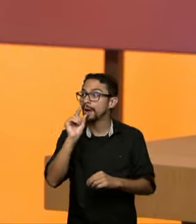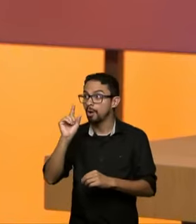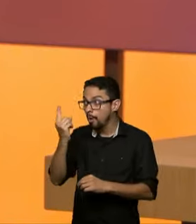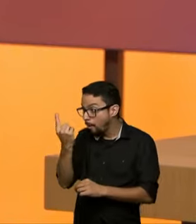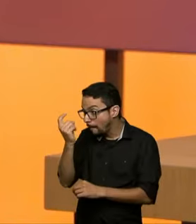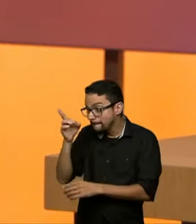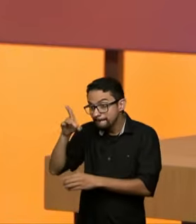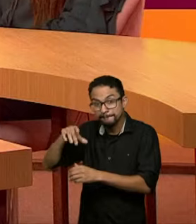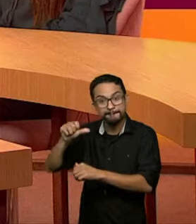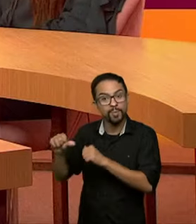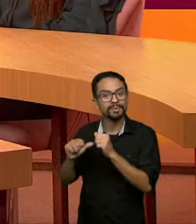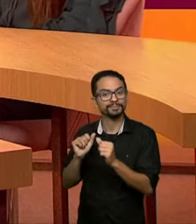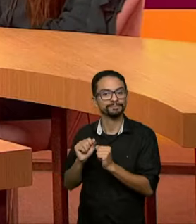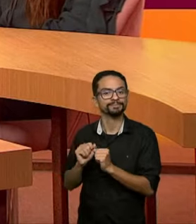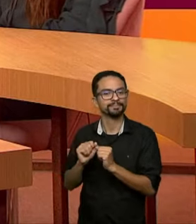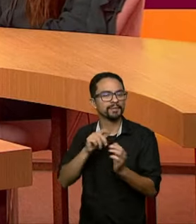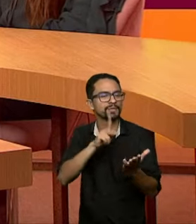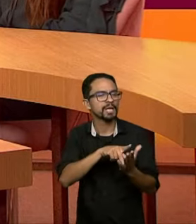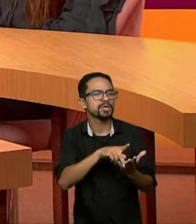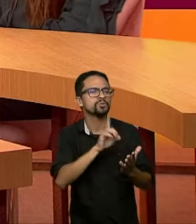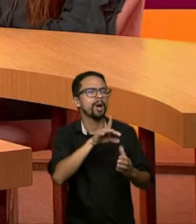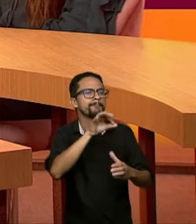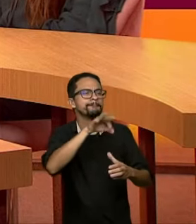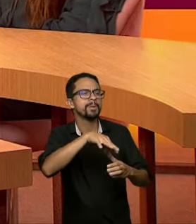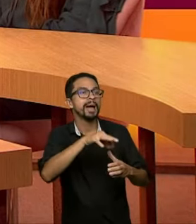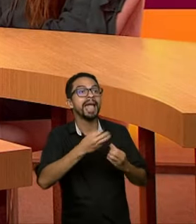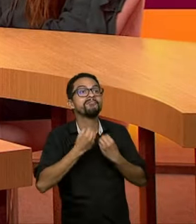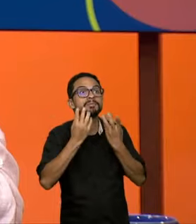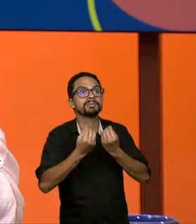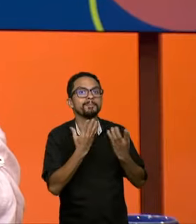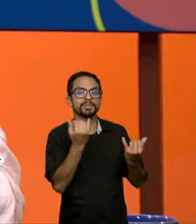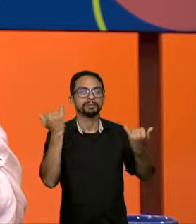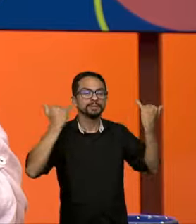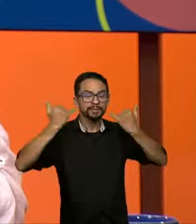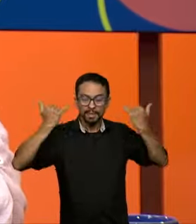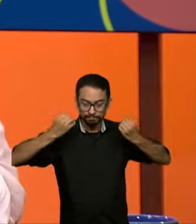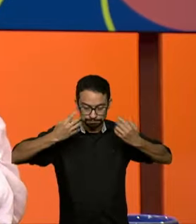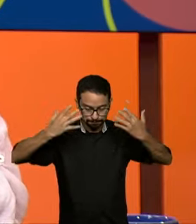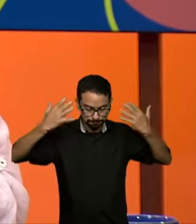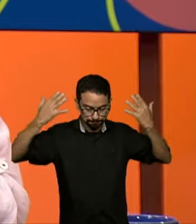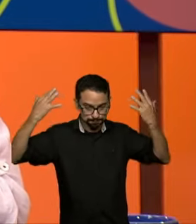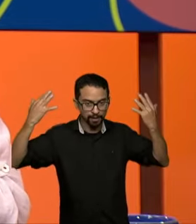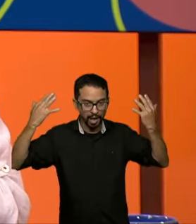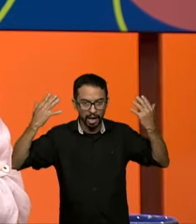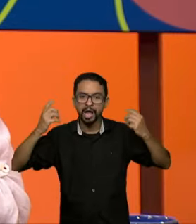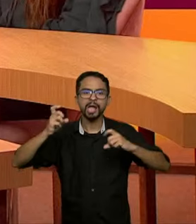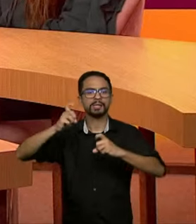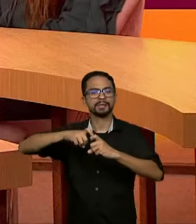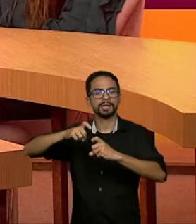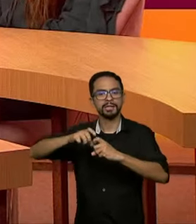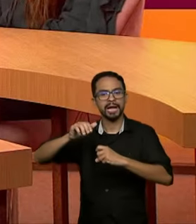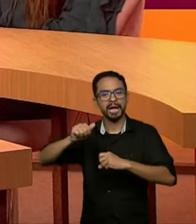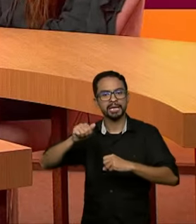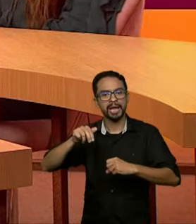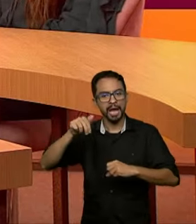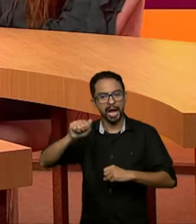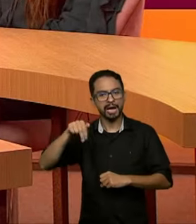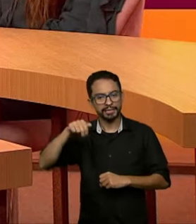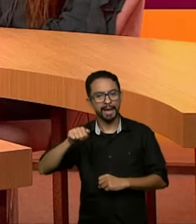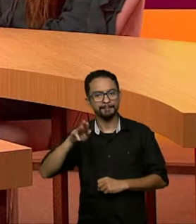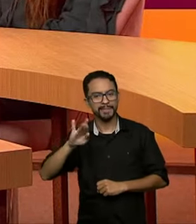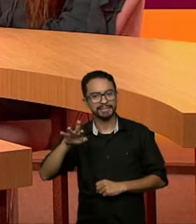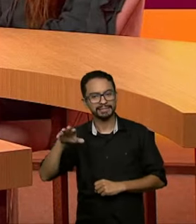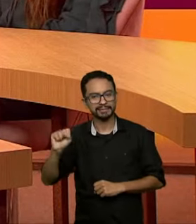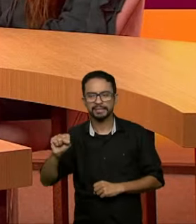né? Não é só a rotina, é muita informação. E aí eu falei com a doutora Ana Beatriz Barbosa, porque eu às vezes